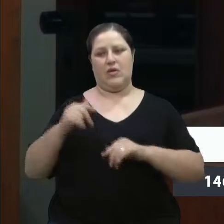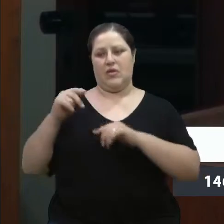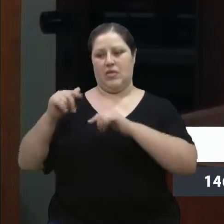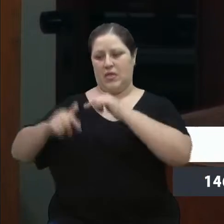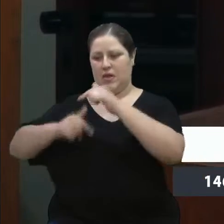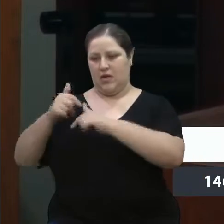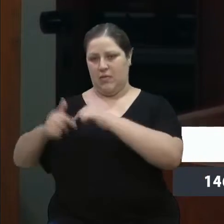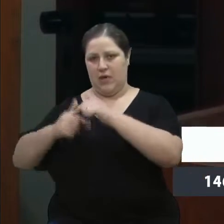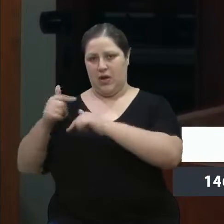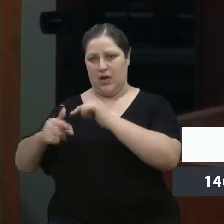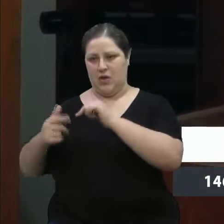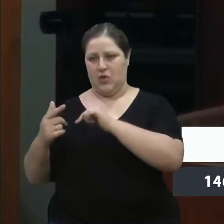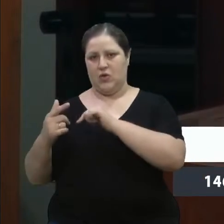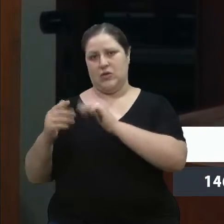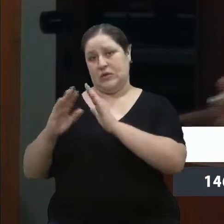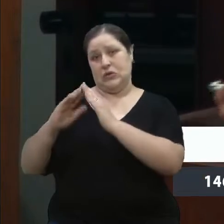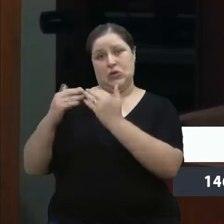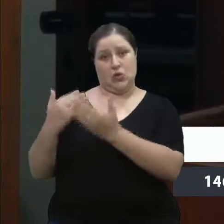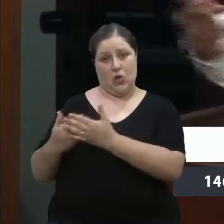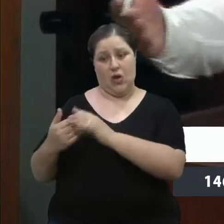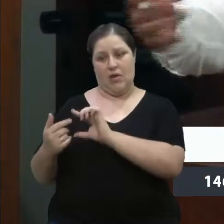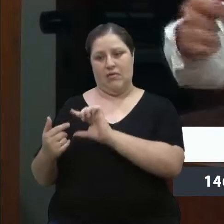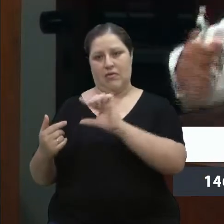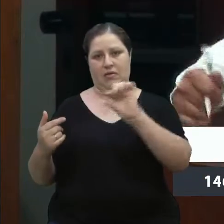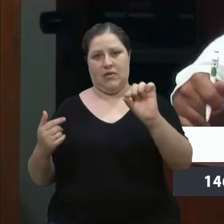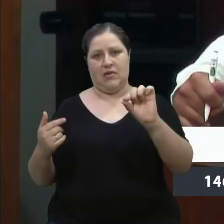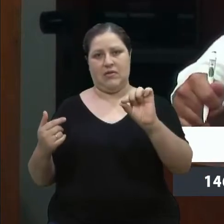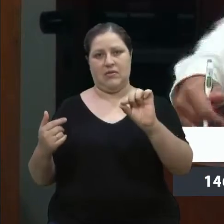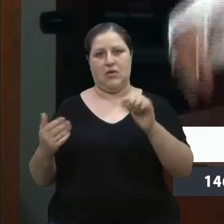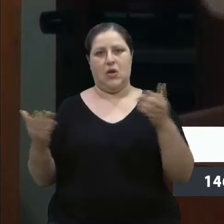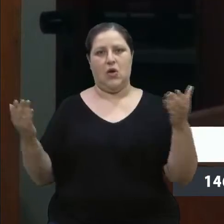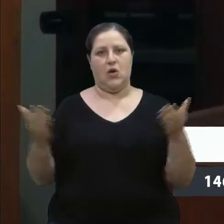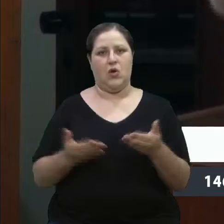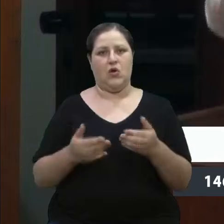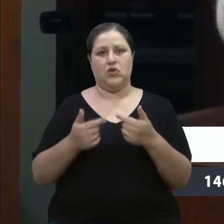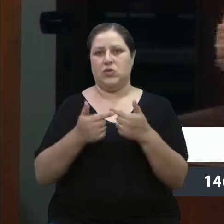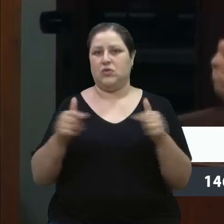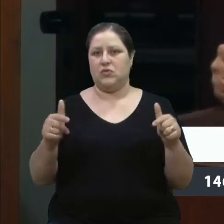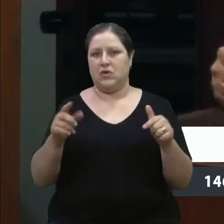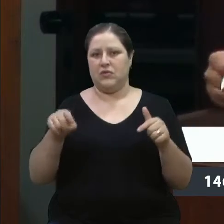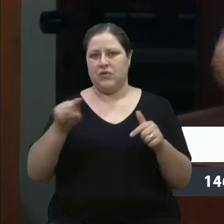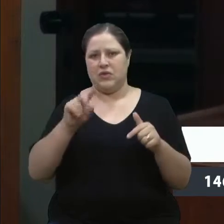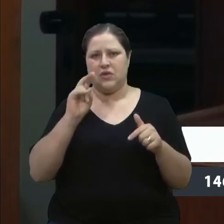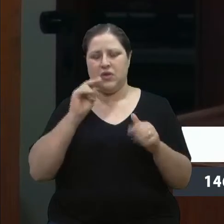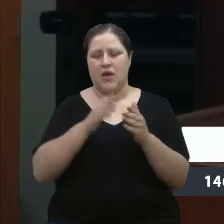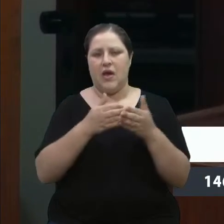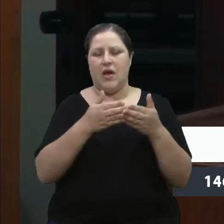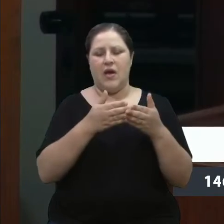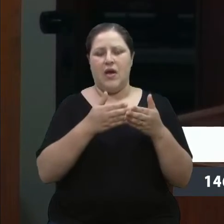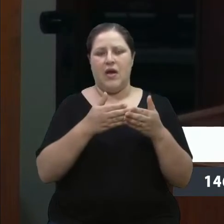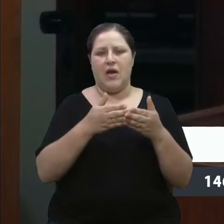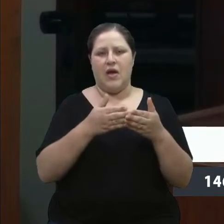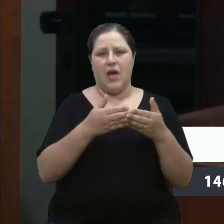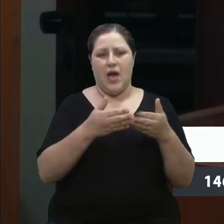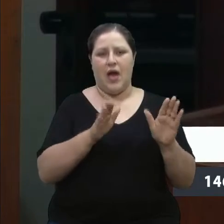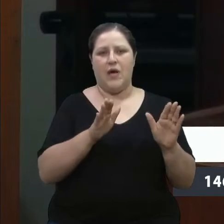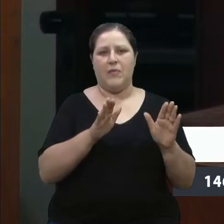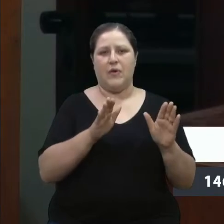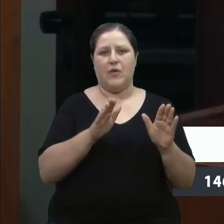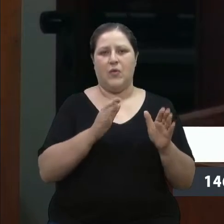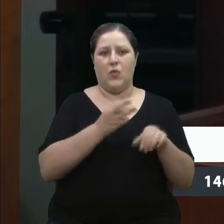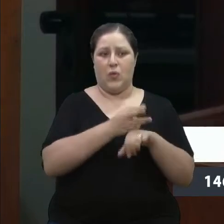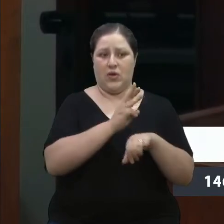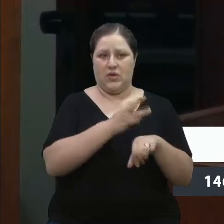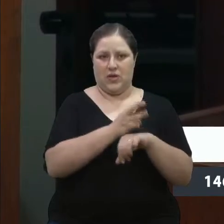trabalho, da escola, consigam chegar. E hoje não tem. Abram os WhatsApps de vocês e sejam sinceros. O que nós